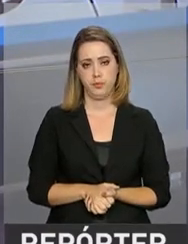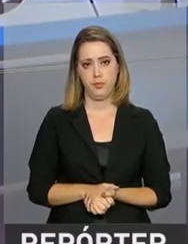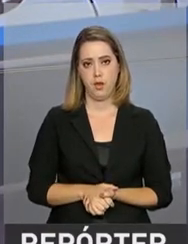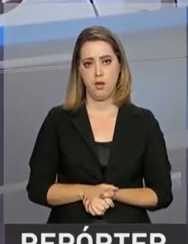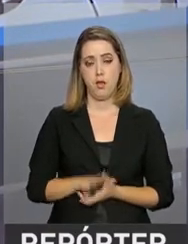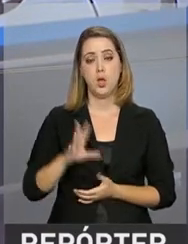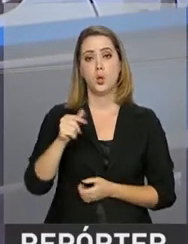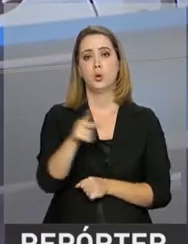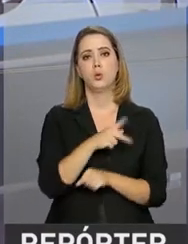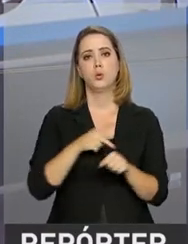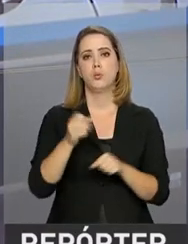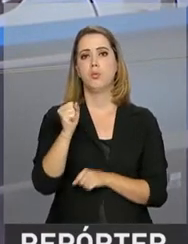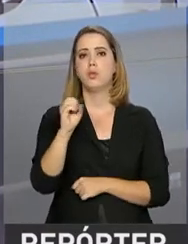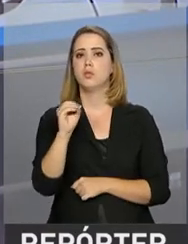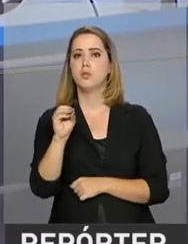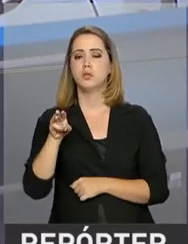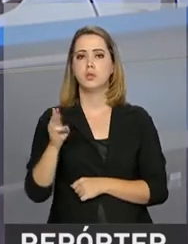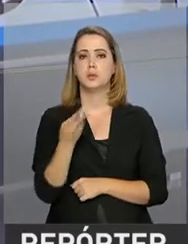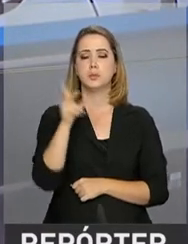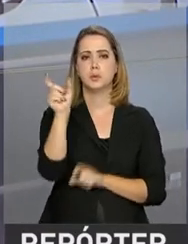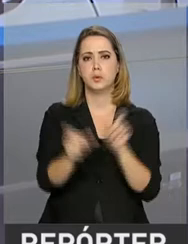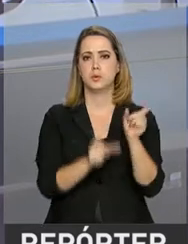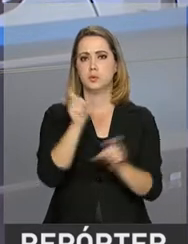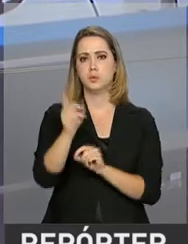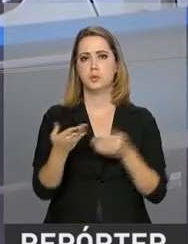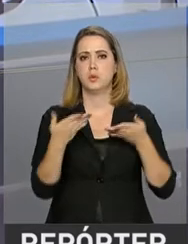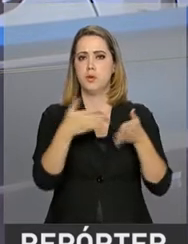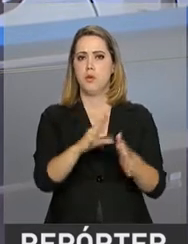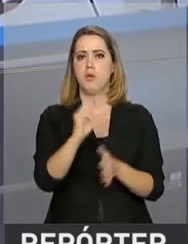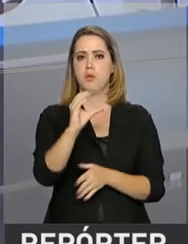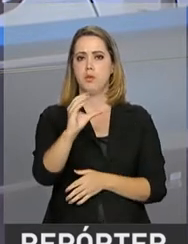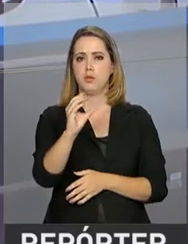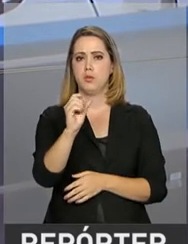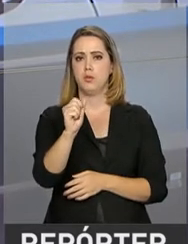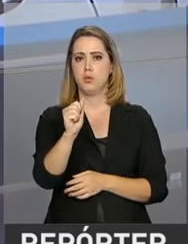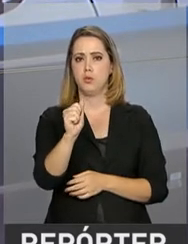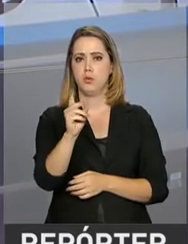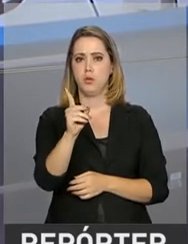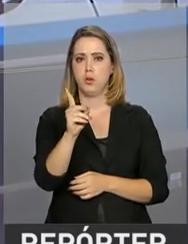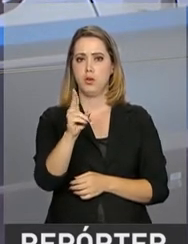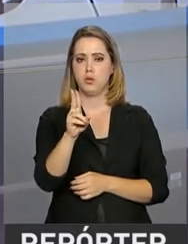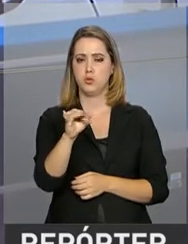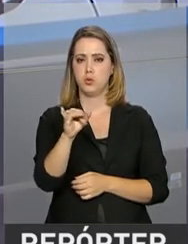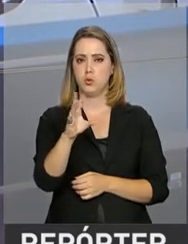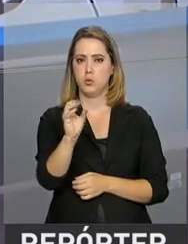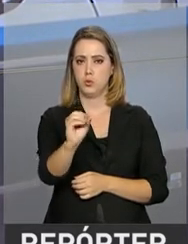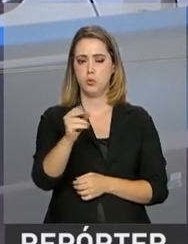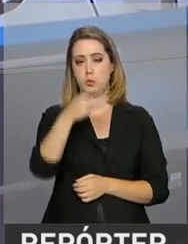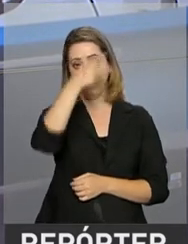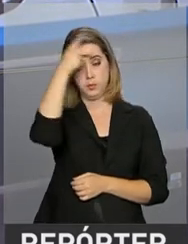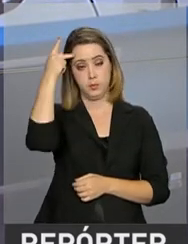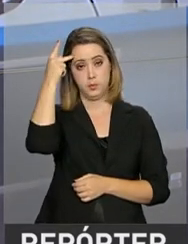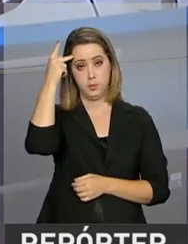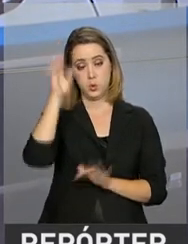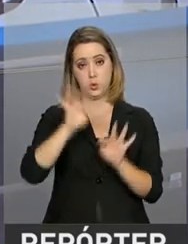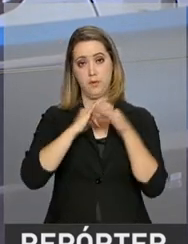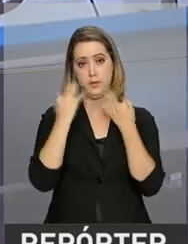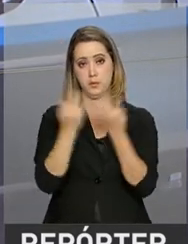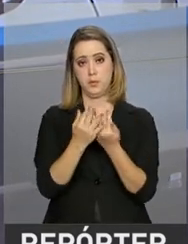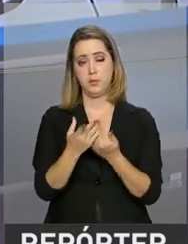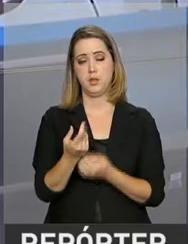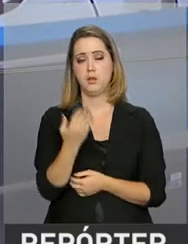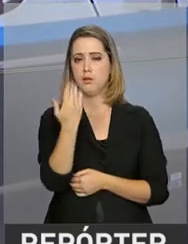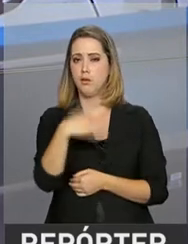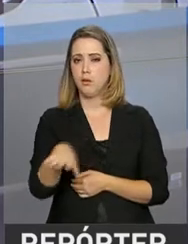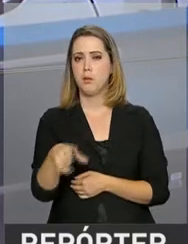pessoas fazem parte do cad único o cadastro de famílias que recebem até meio salário mínimo por pessoa o ministério do desenvolvimento